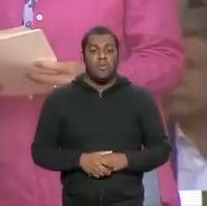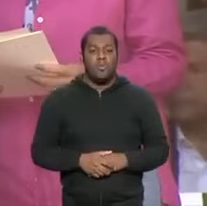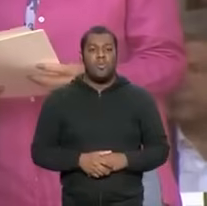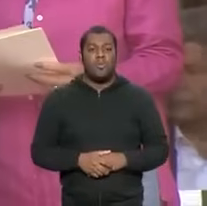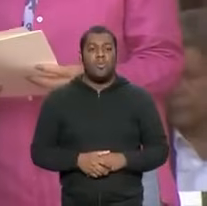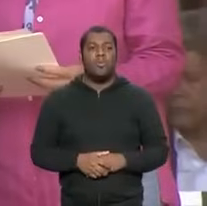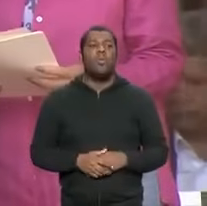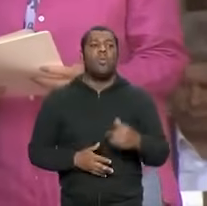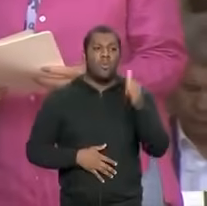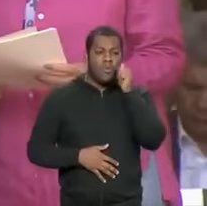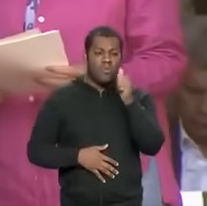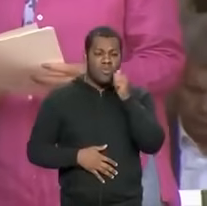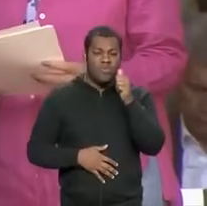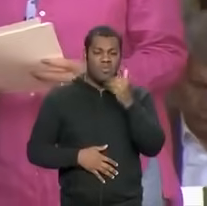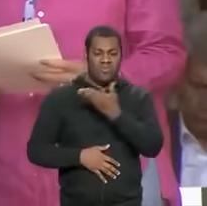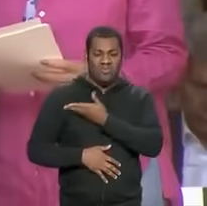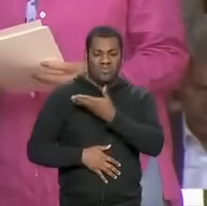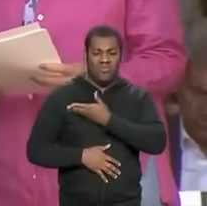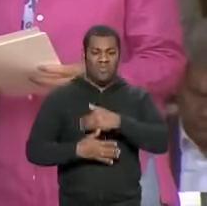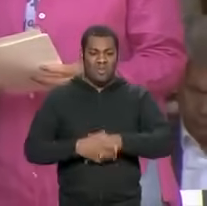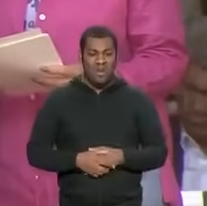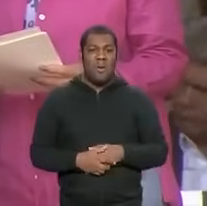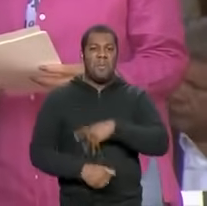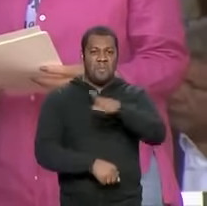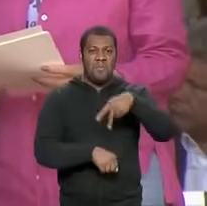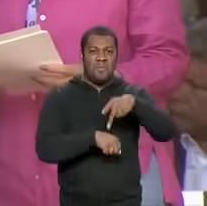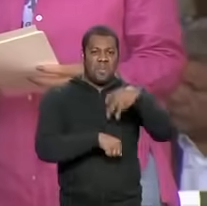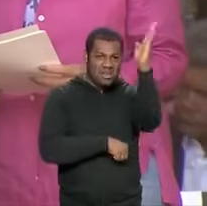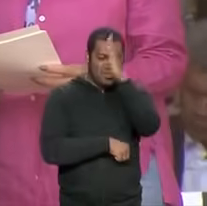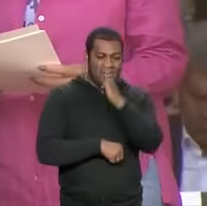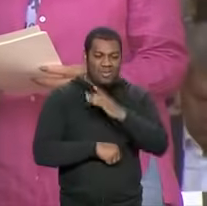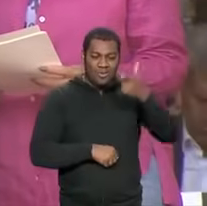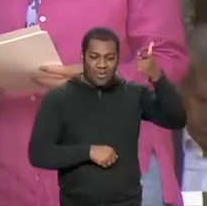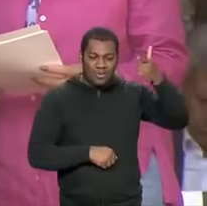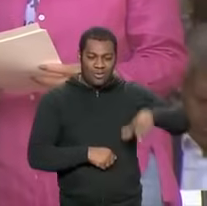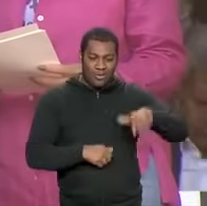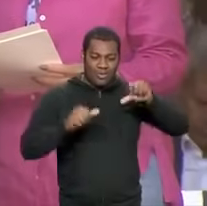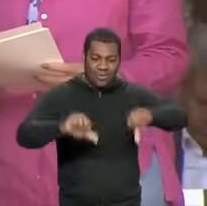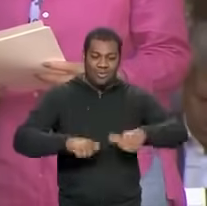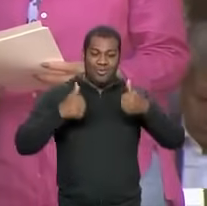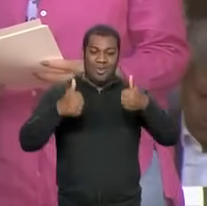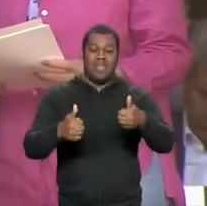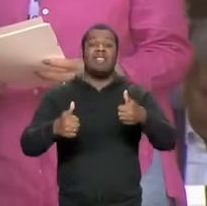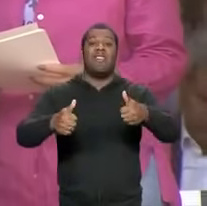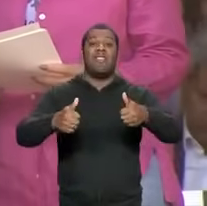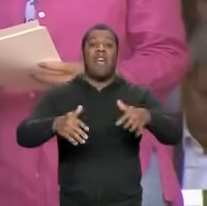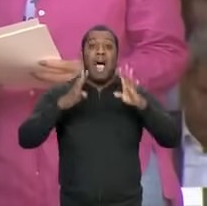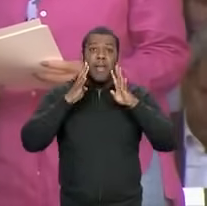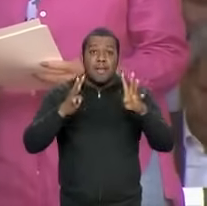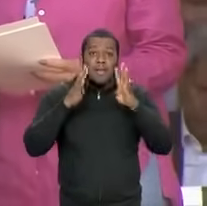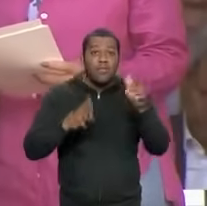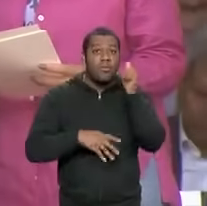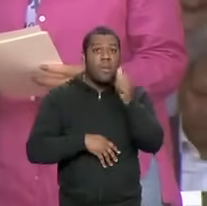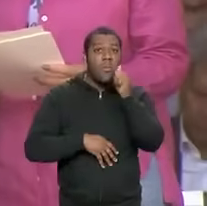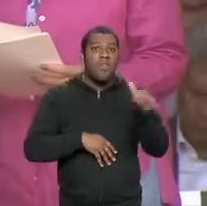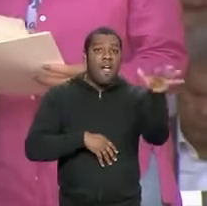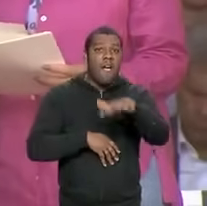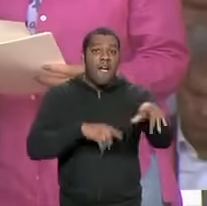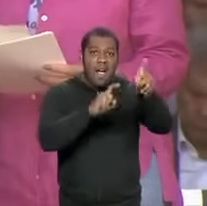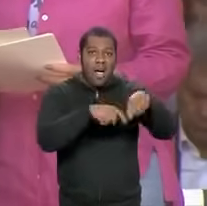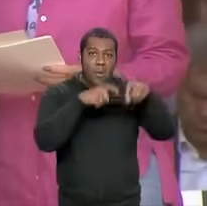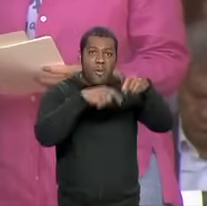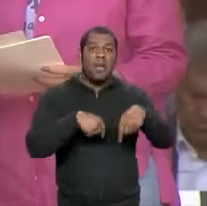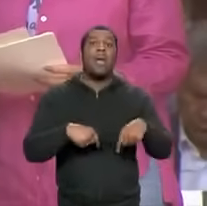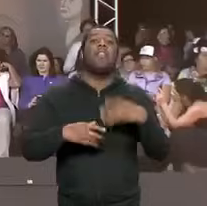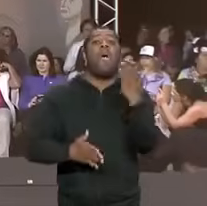queridas companheiras o Brasil voltou voltou para dar atenção a mulher do campo e cuidar